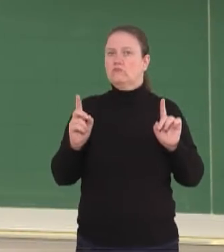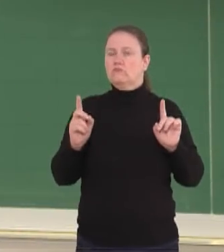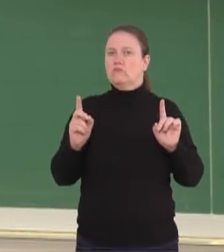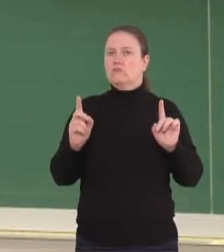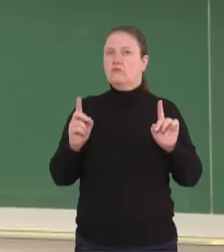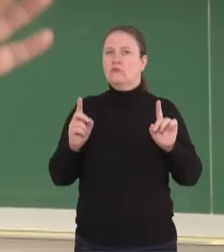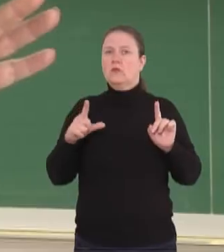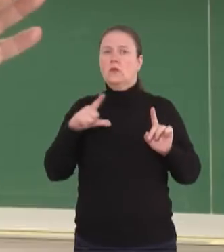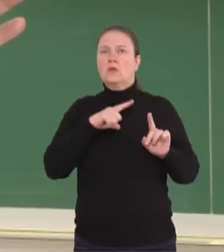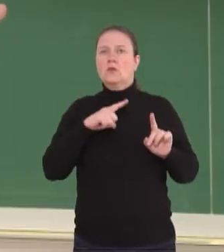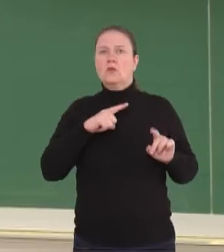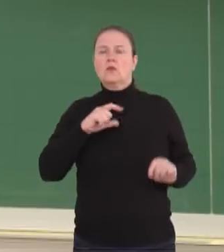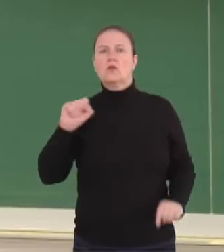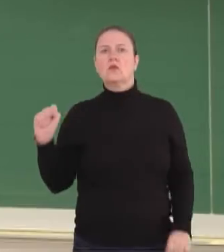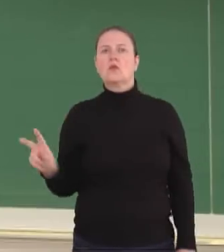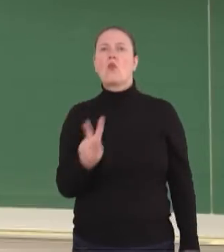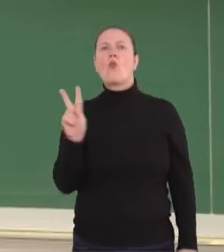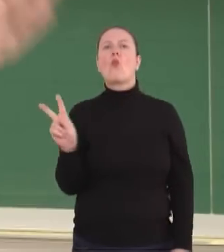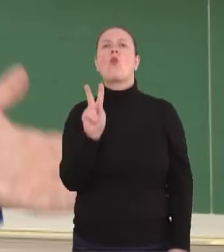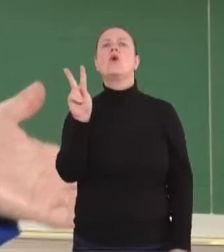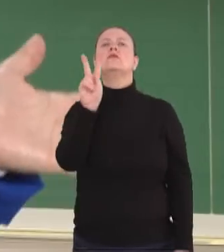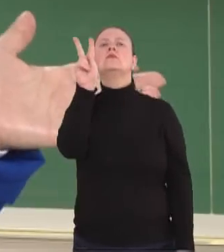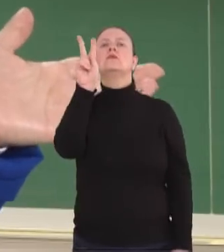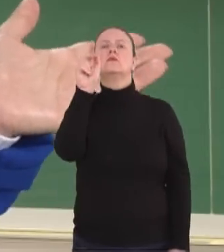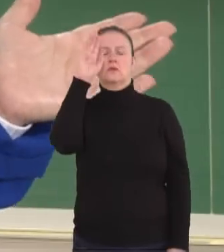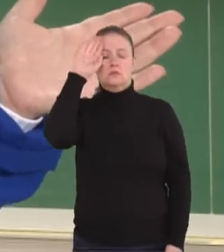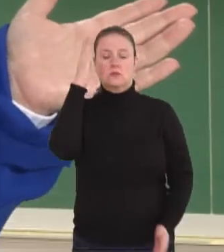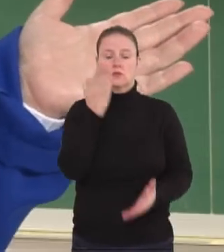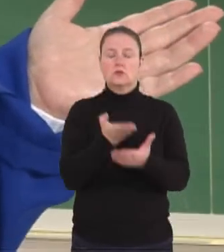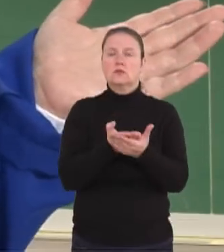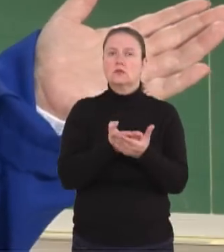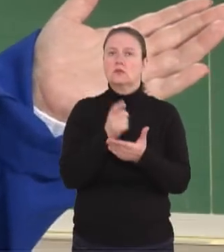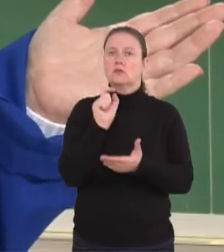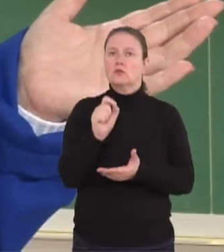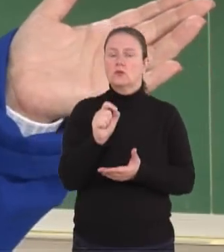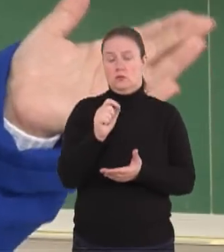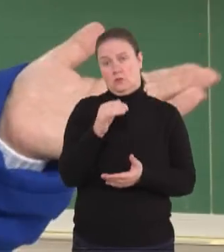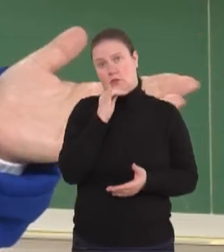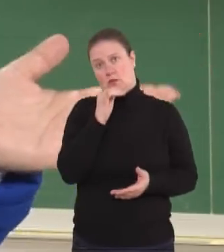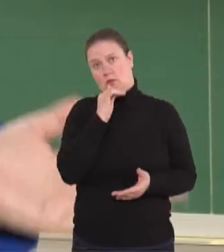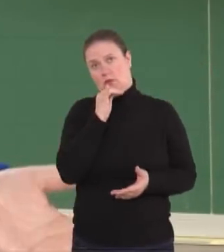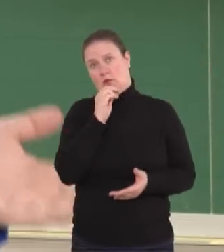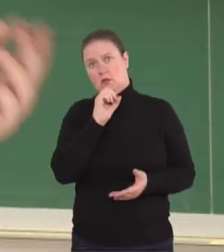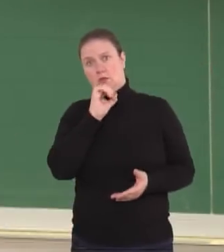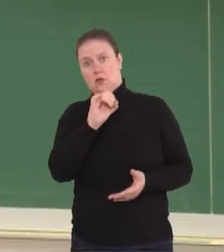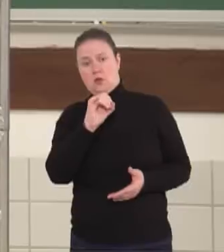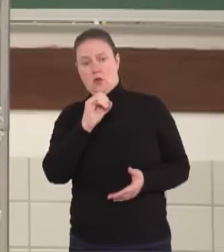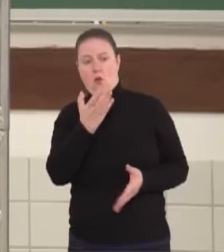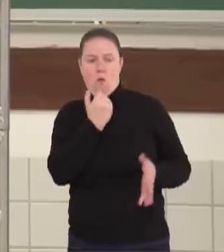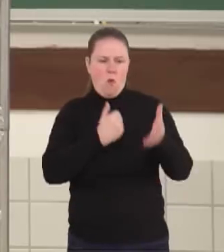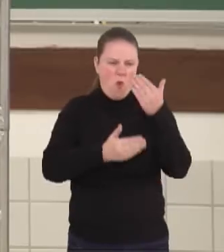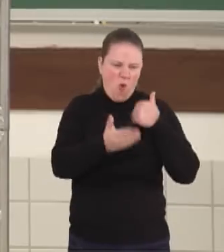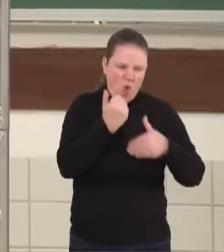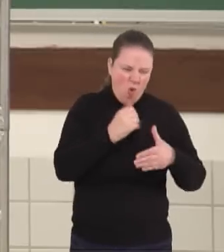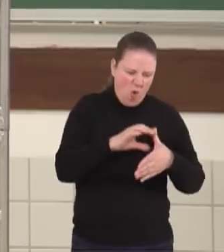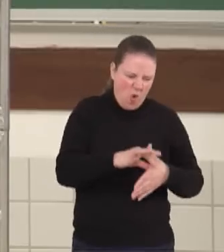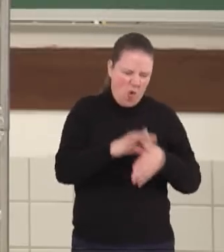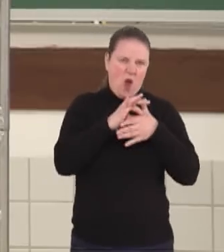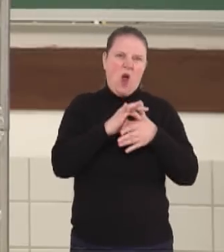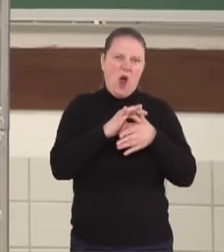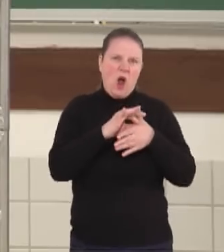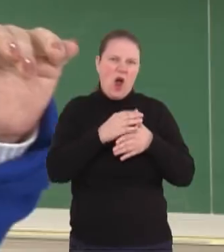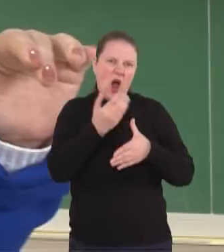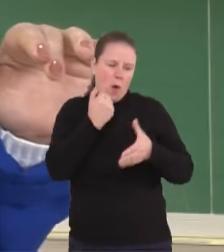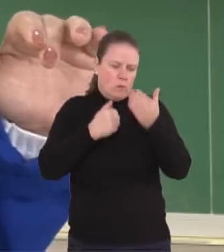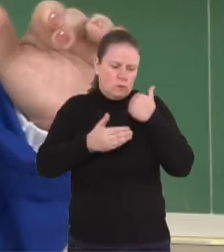ali alguns valores, né, algumas crenças. Eles acreditavam, por exemplo, que ao devorar um pedacinho da carne